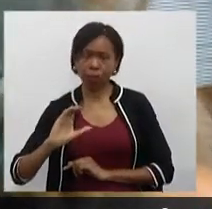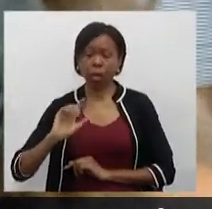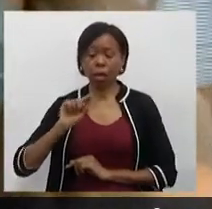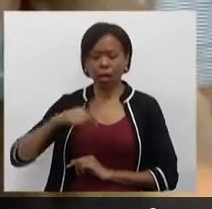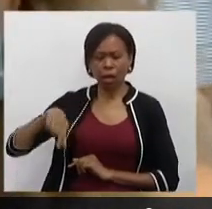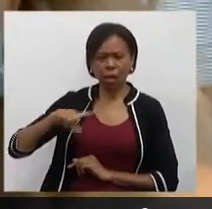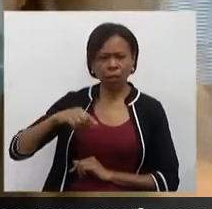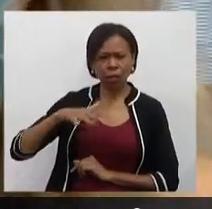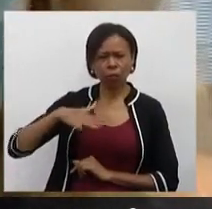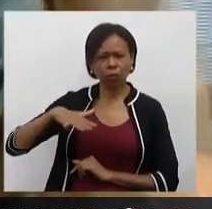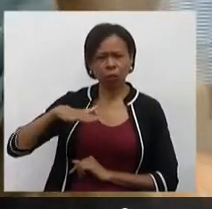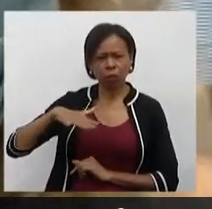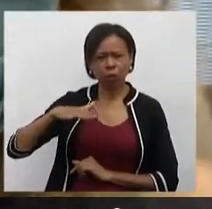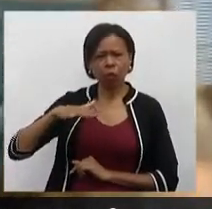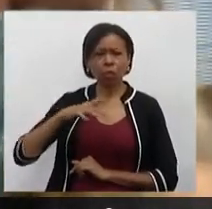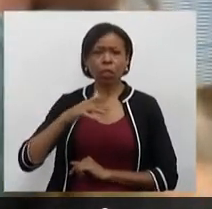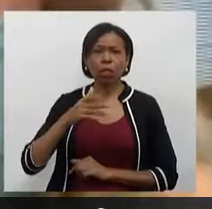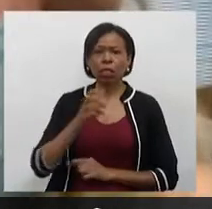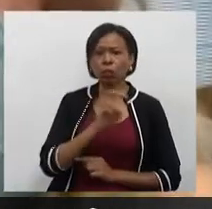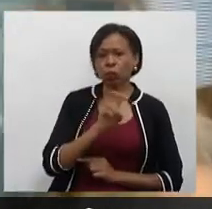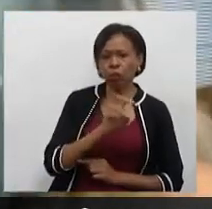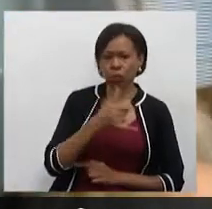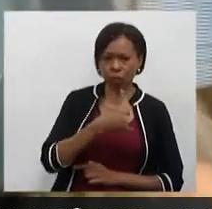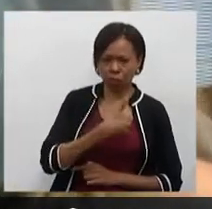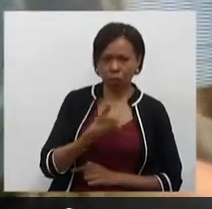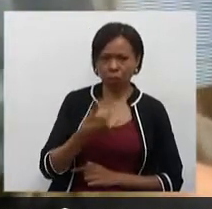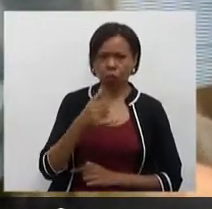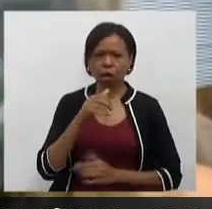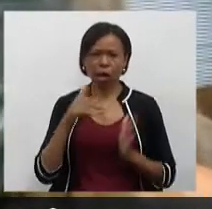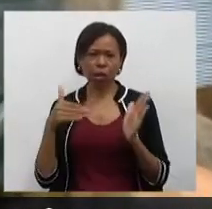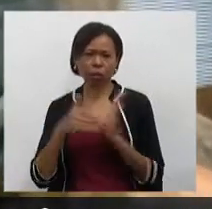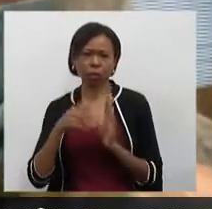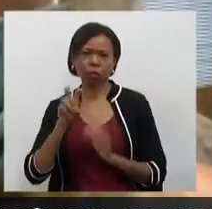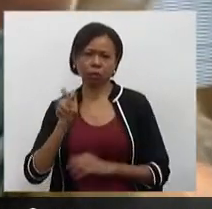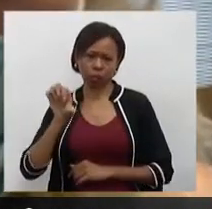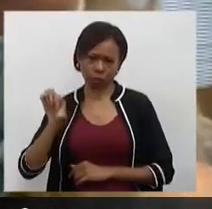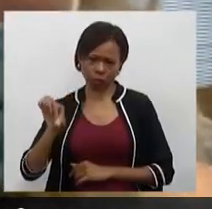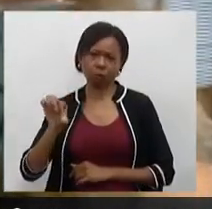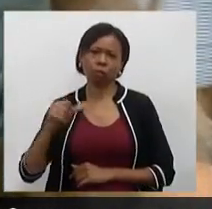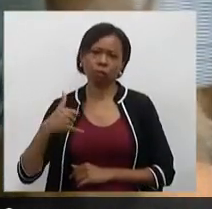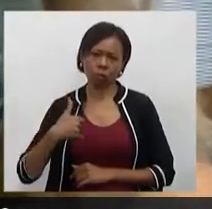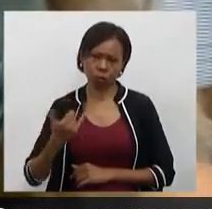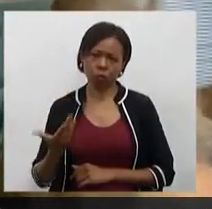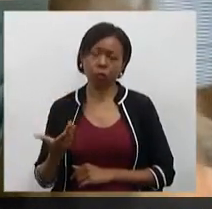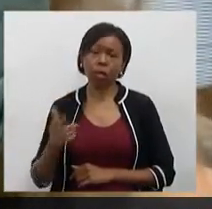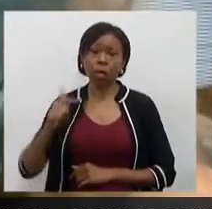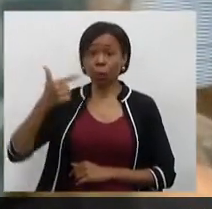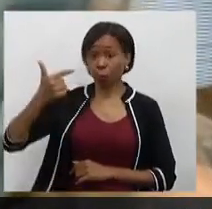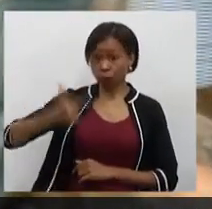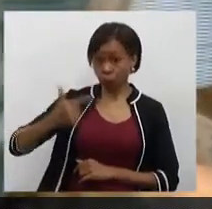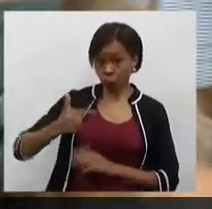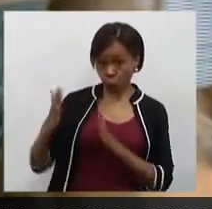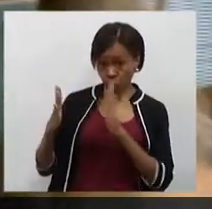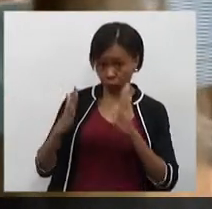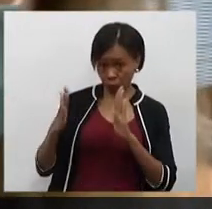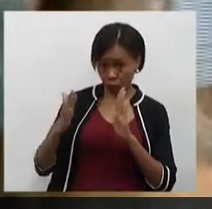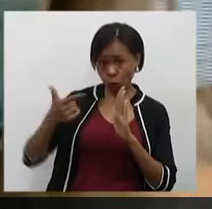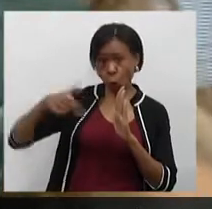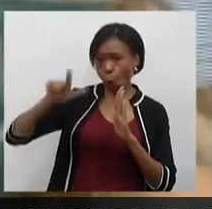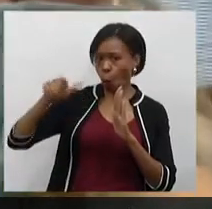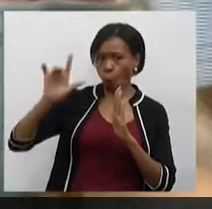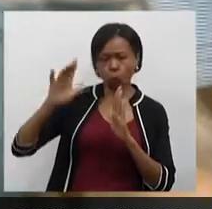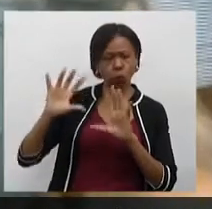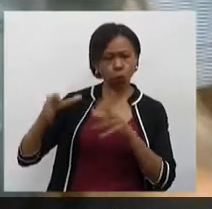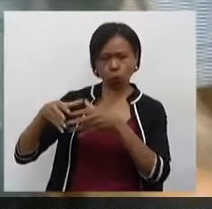de 55 e 59 anos. E partindo posteriormente para uma segunda fase, adentrando nos demais aí,